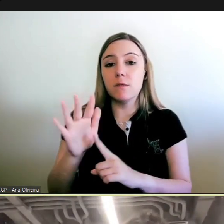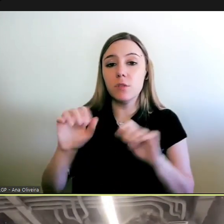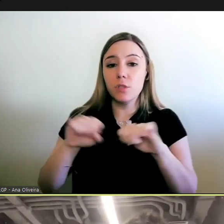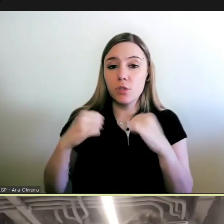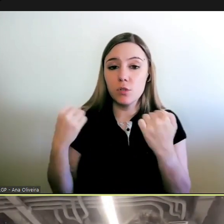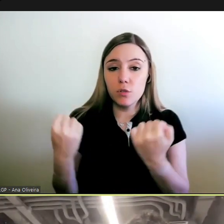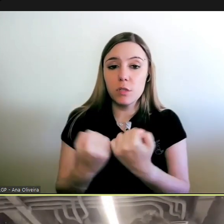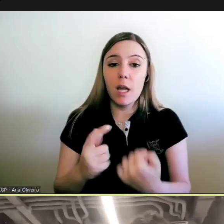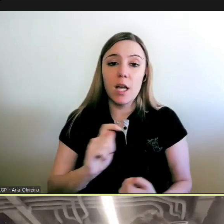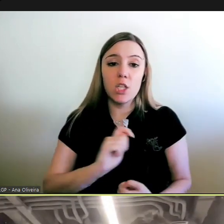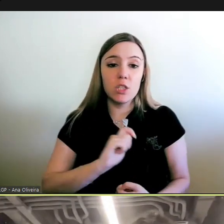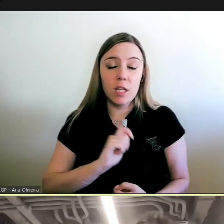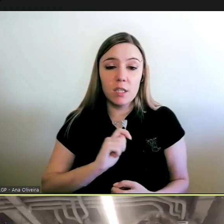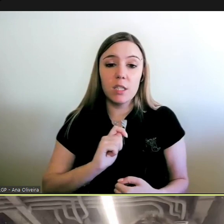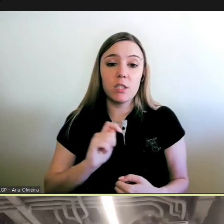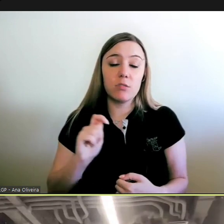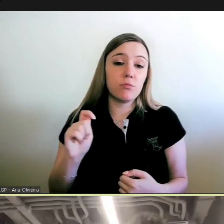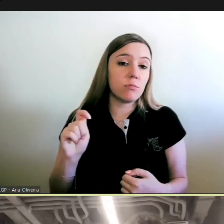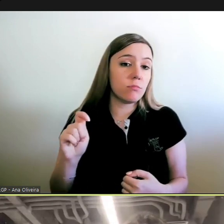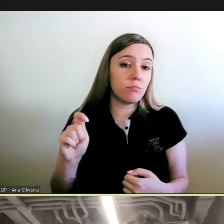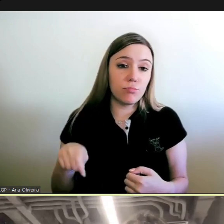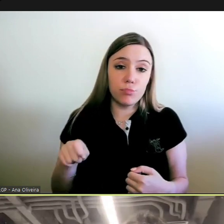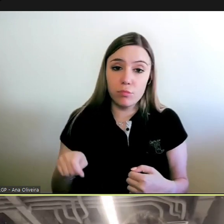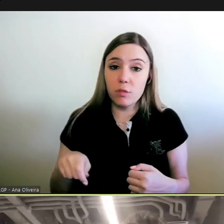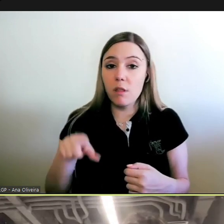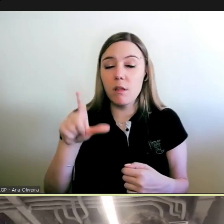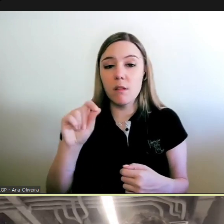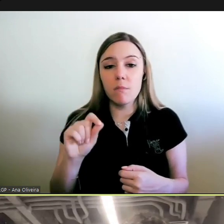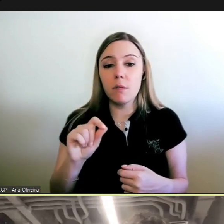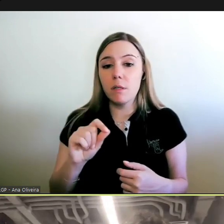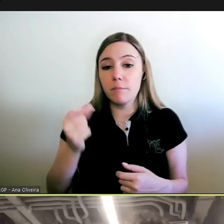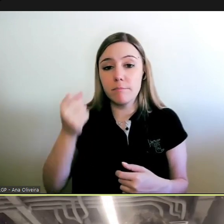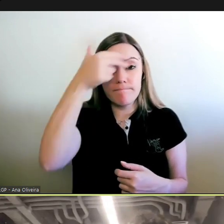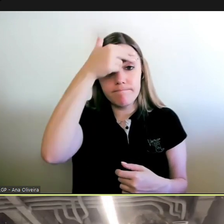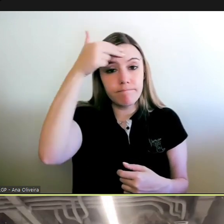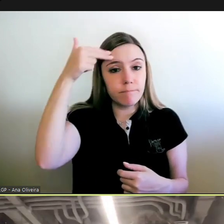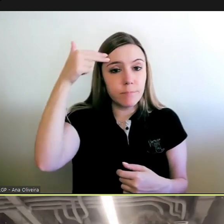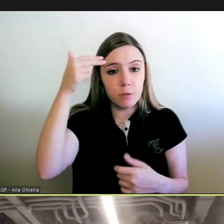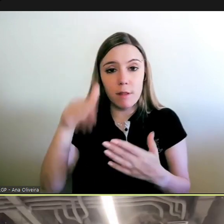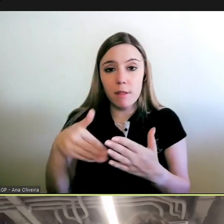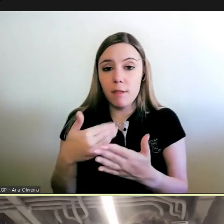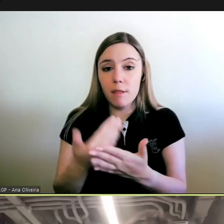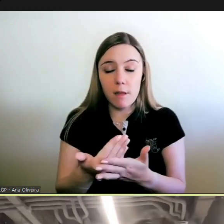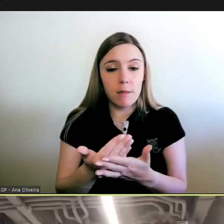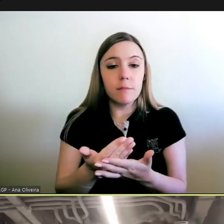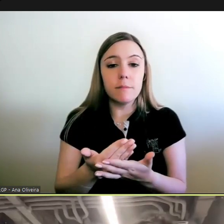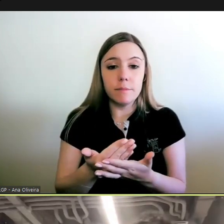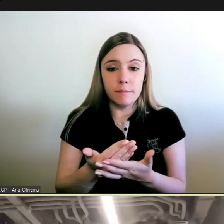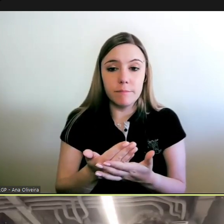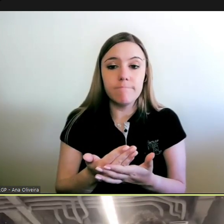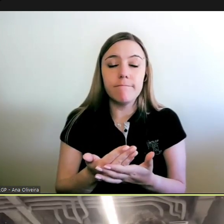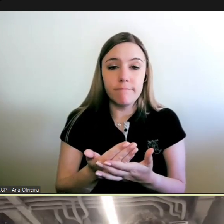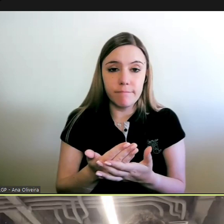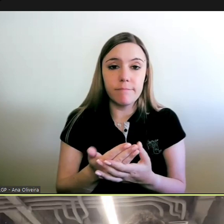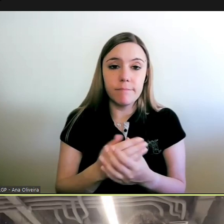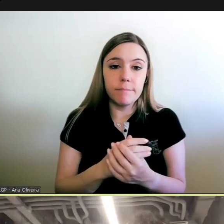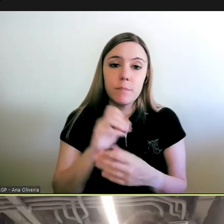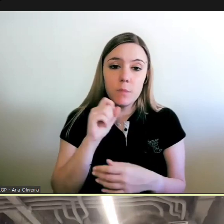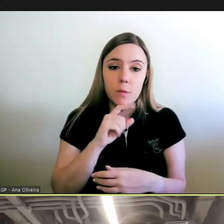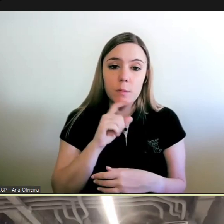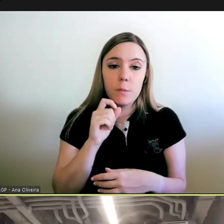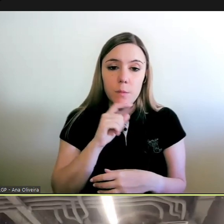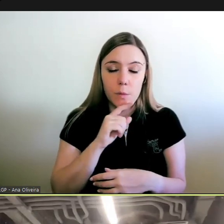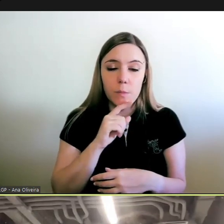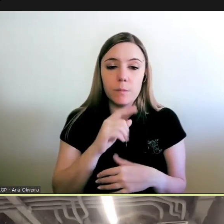sociais, éticas e jurídicas, incluindo trazer preconceitos que estejam espalhados pela fonte que vai